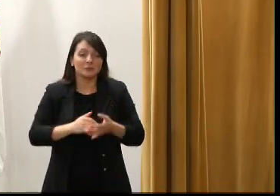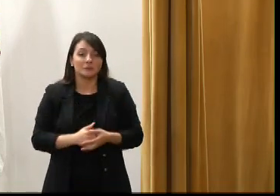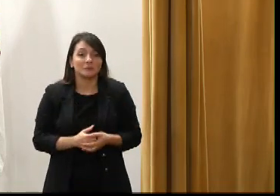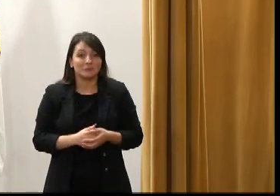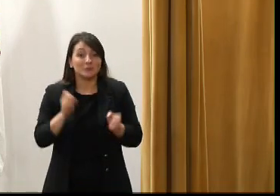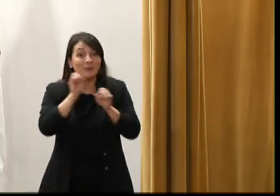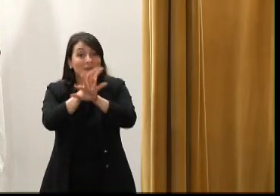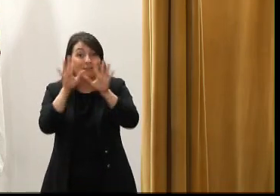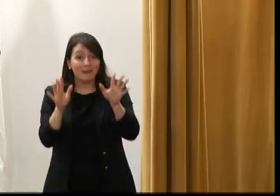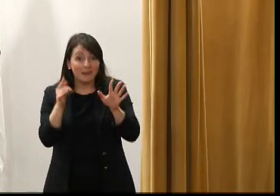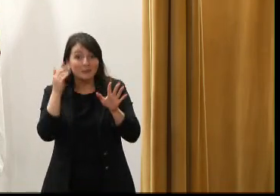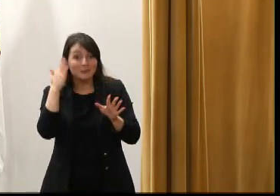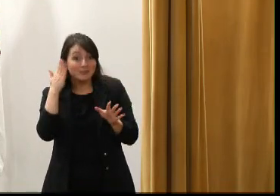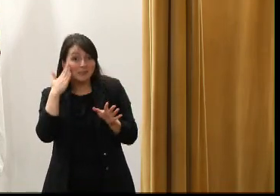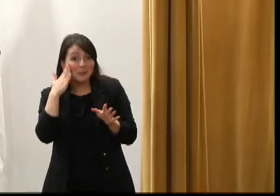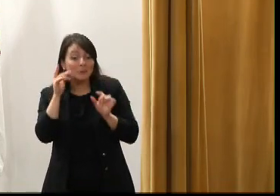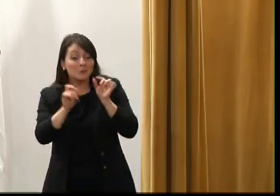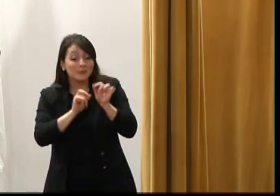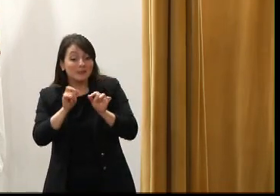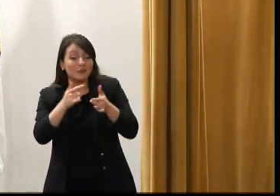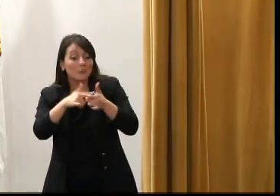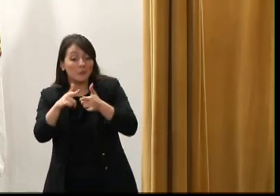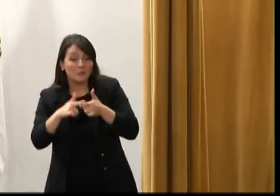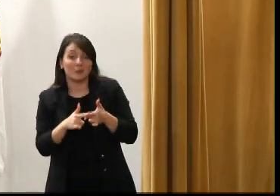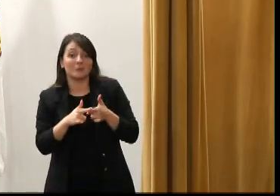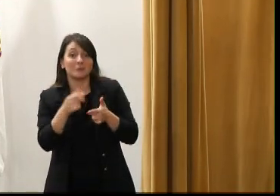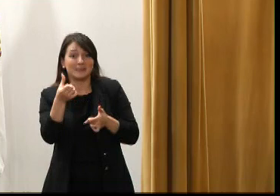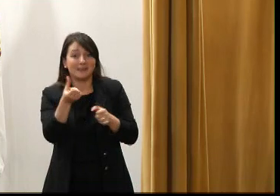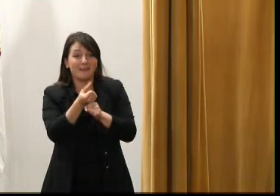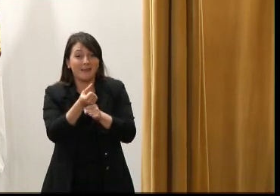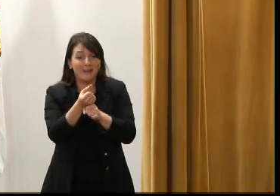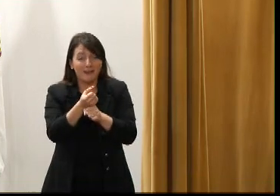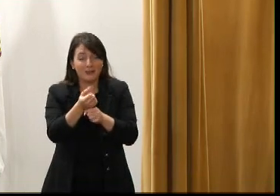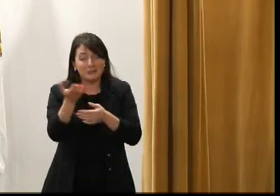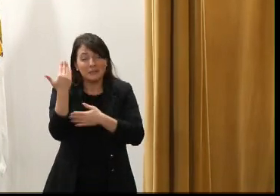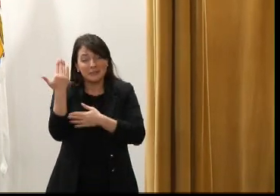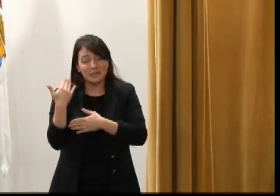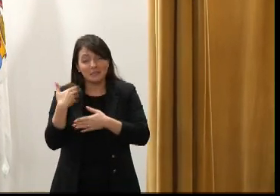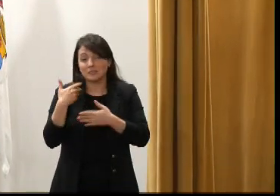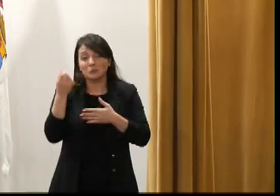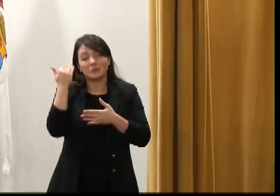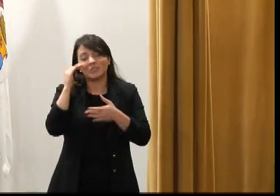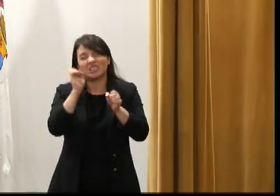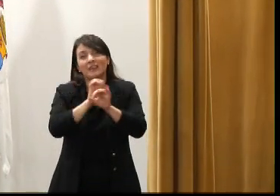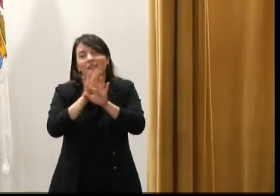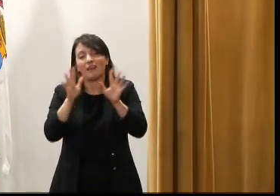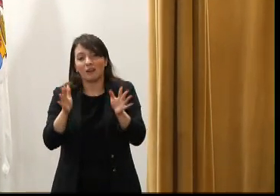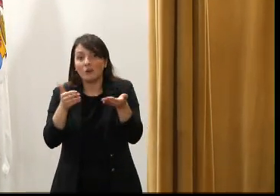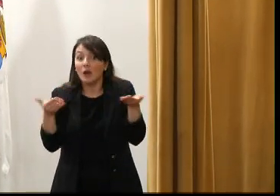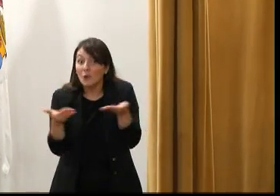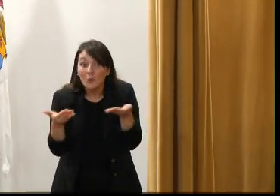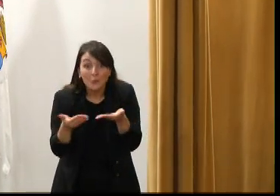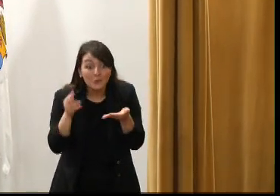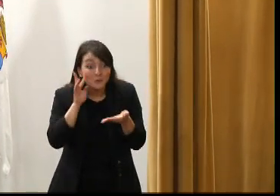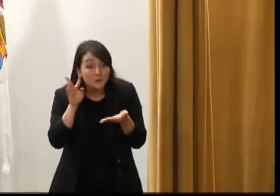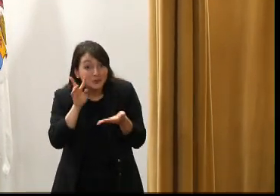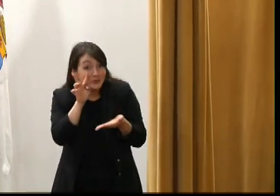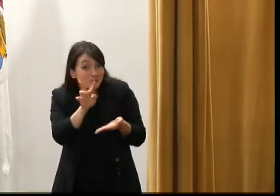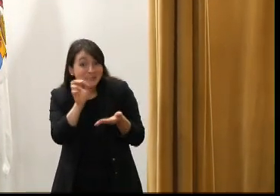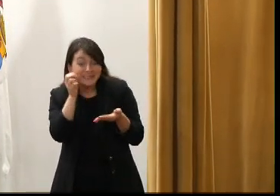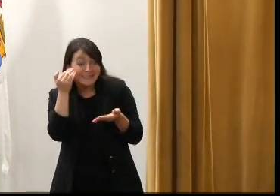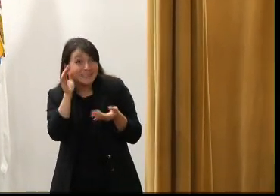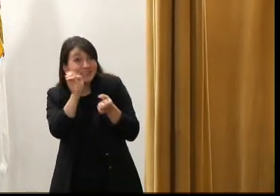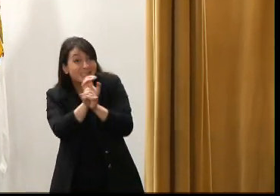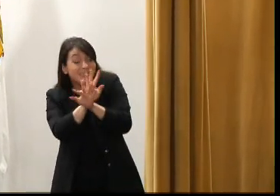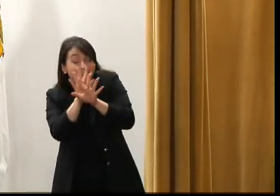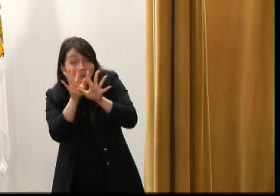Está claro o agente. Há 6 anos atrás, 10 anos atrás, não era claro o agente. Hoje é claro o jogo.